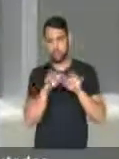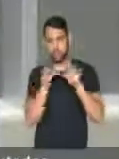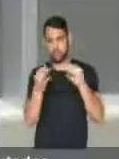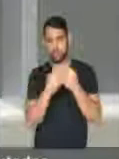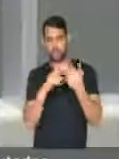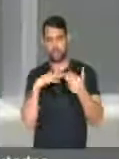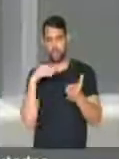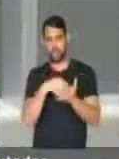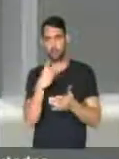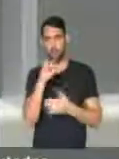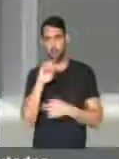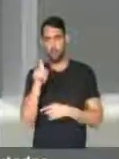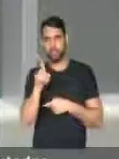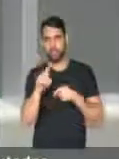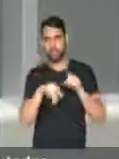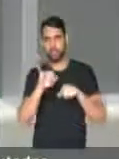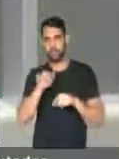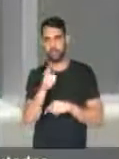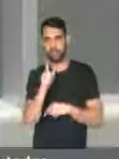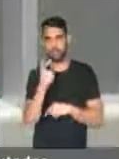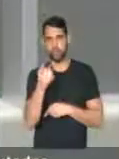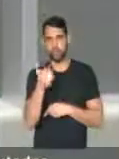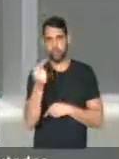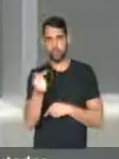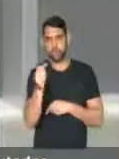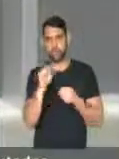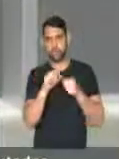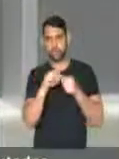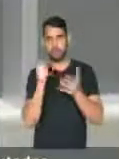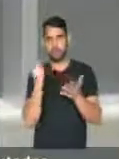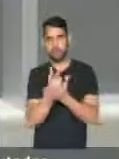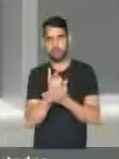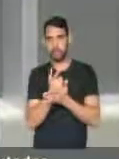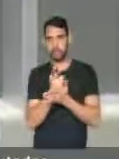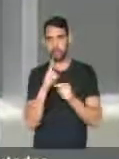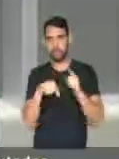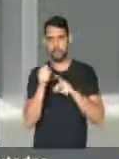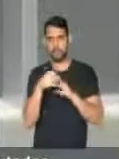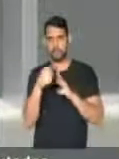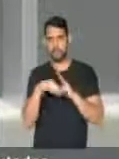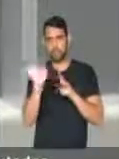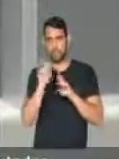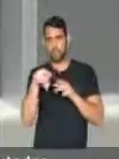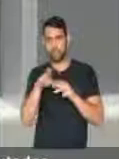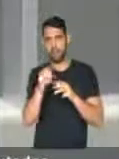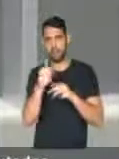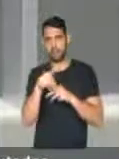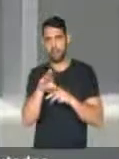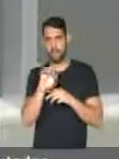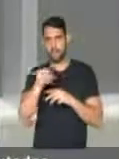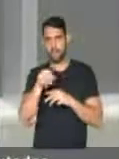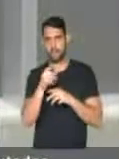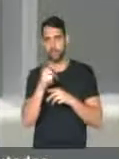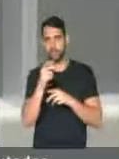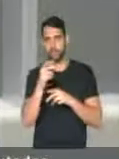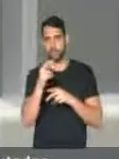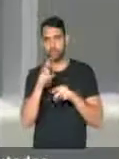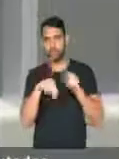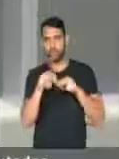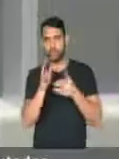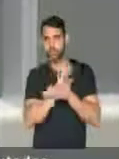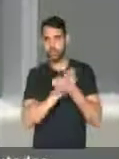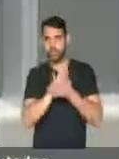terão até o dia 30 de junho de 2017 para afetar os pagamentos dos seus meses de fevereiro março abril maio e junho